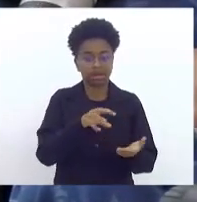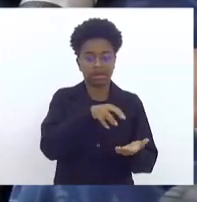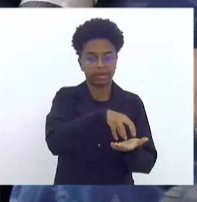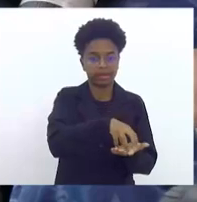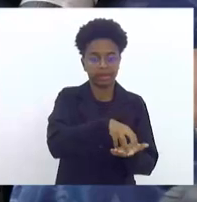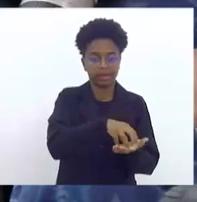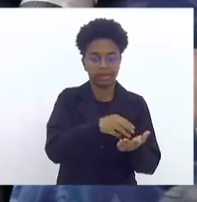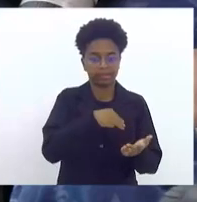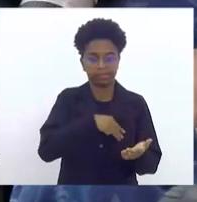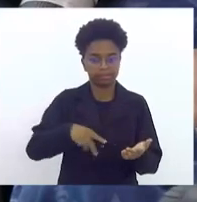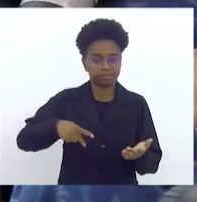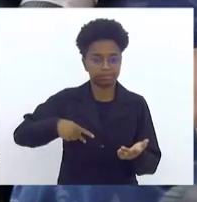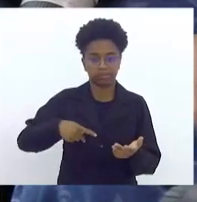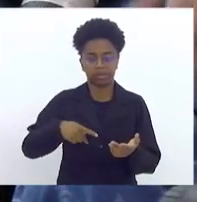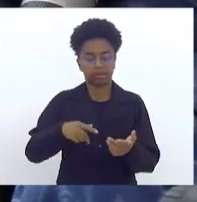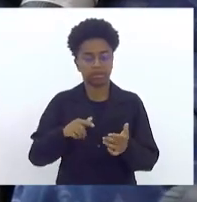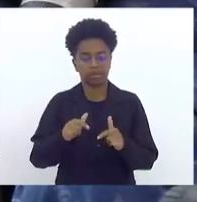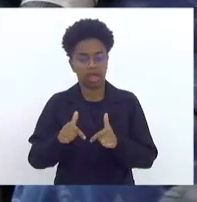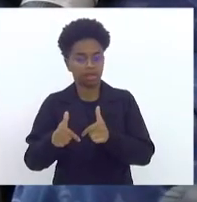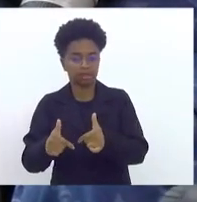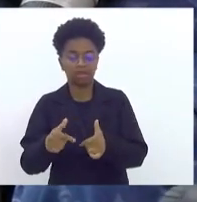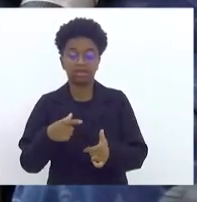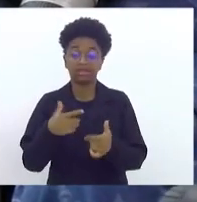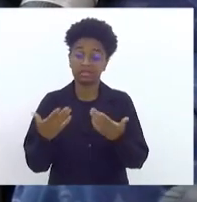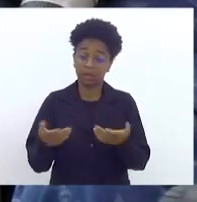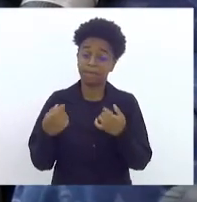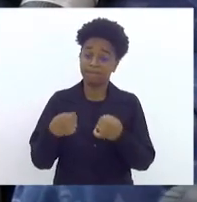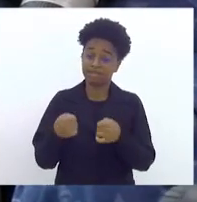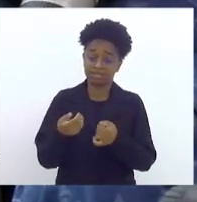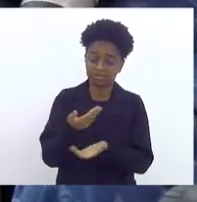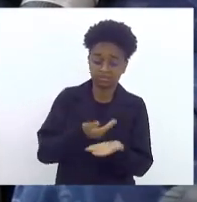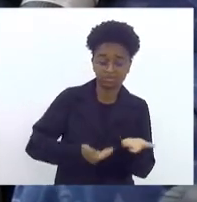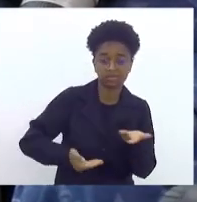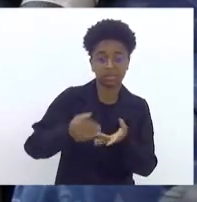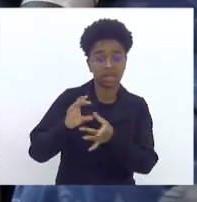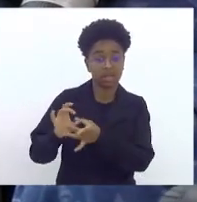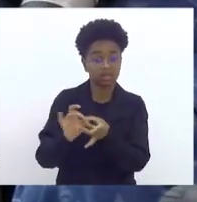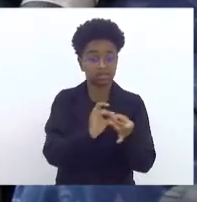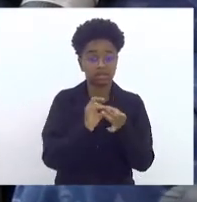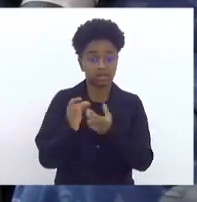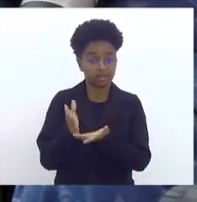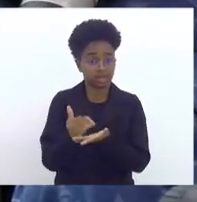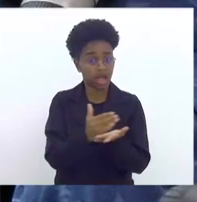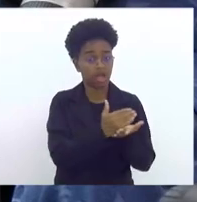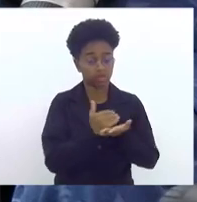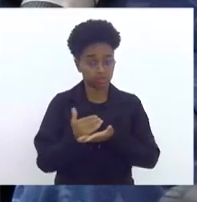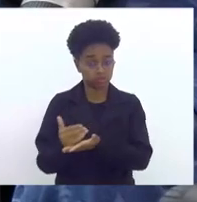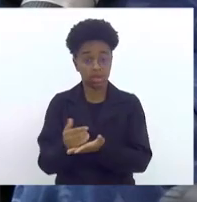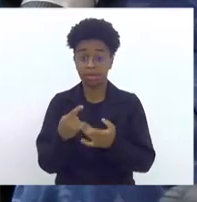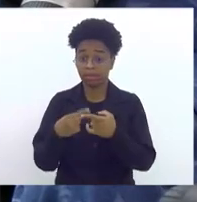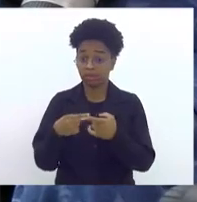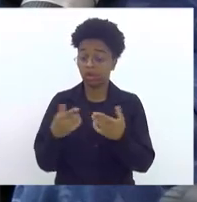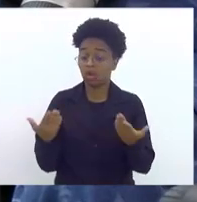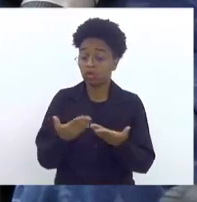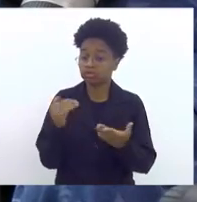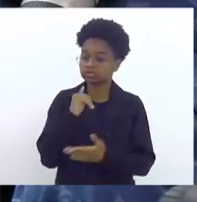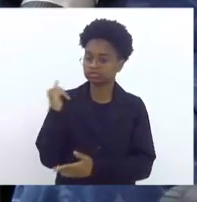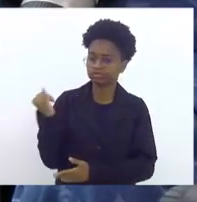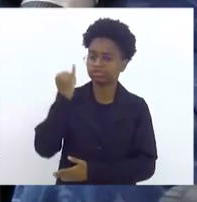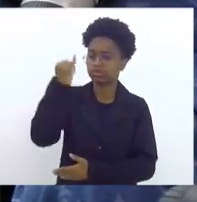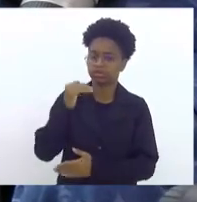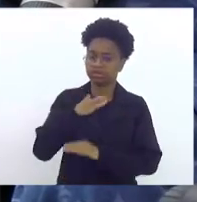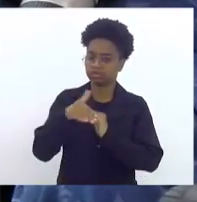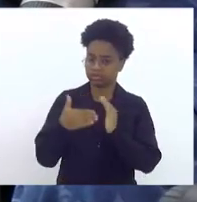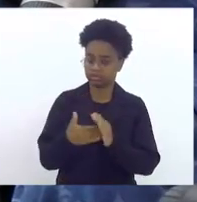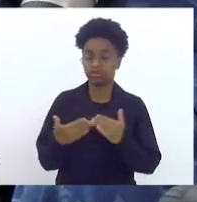Público então ali uma integração protocolo de cooperação de dados dados hoje tem um valor de suma importância para tudo